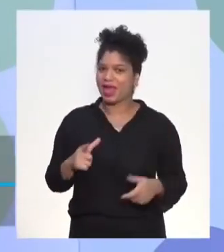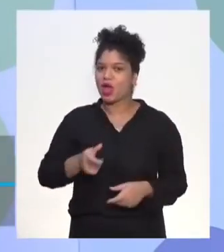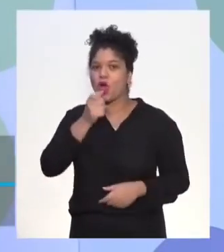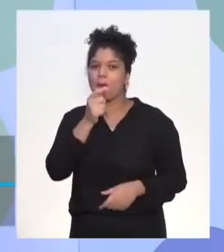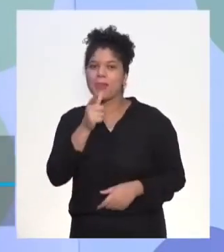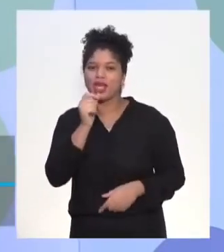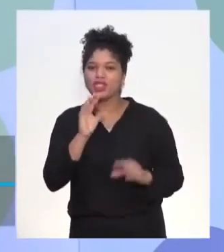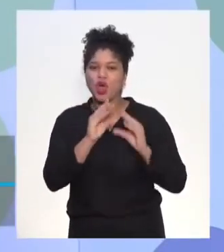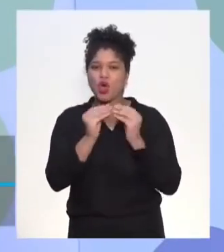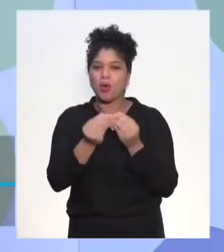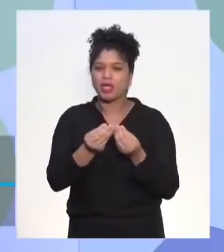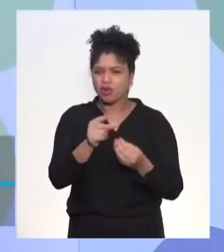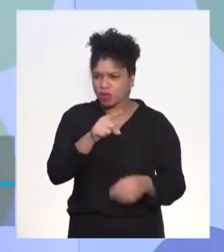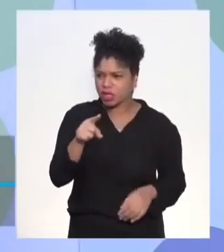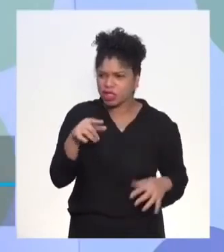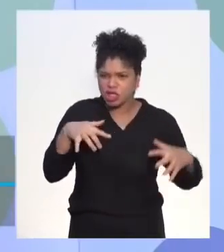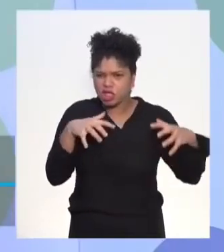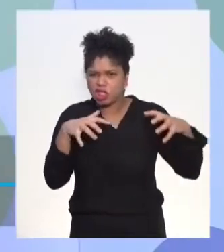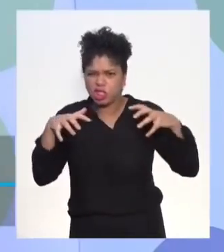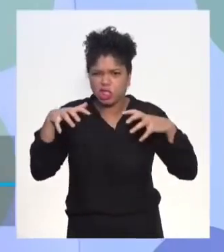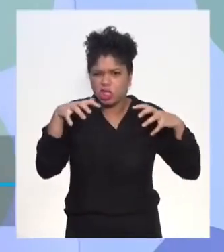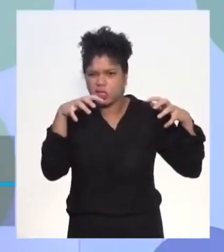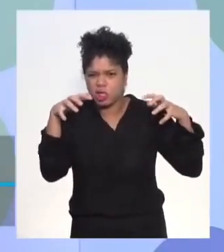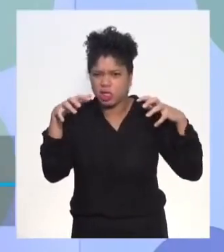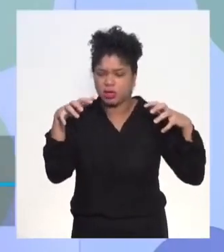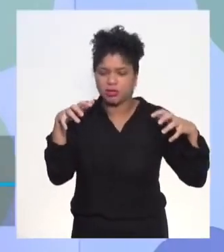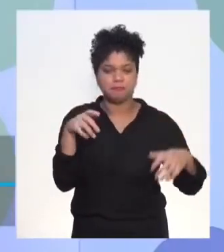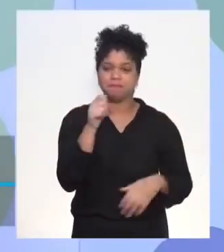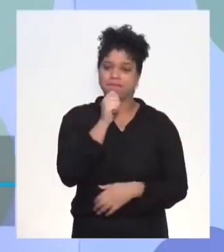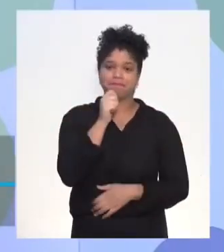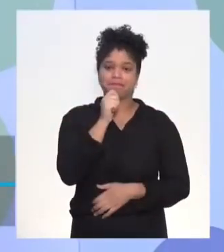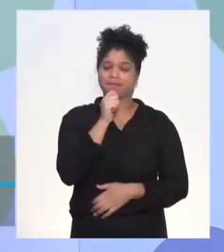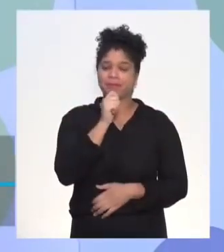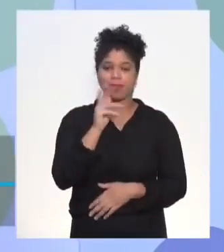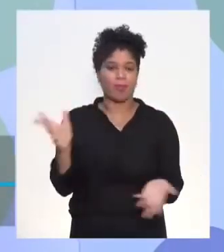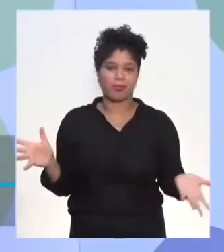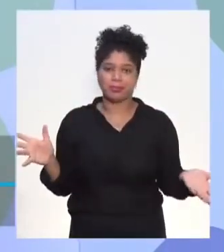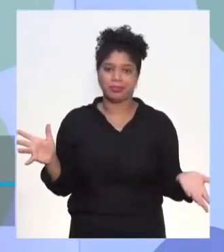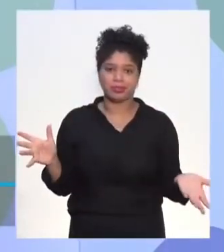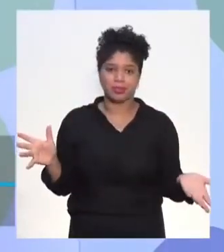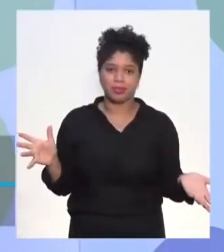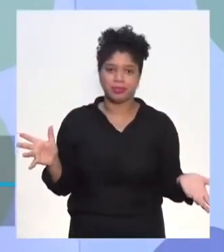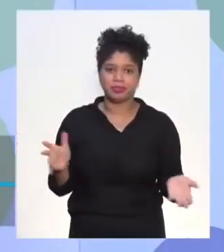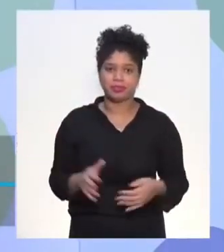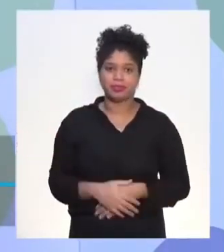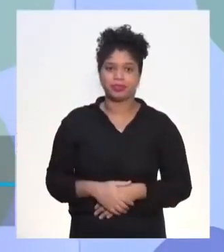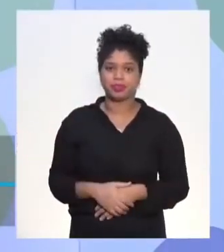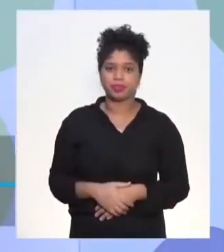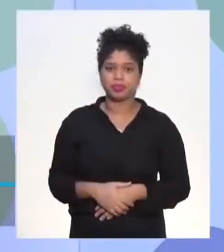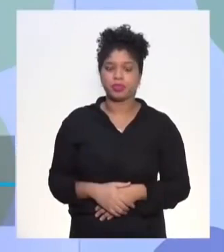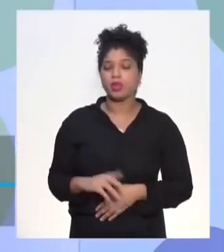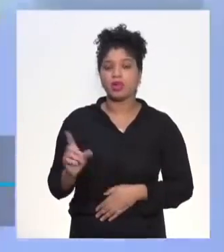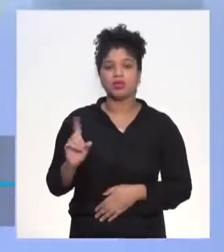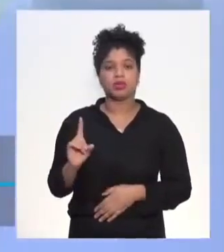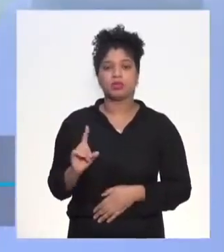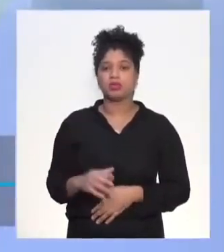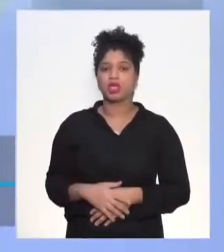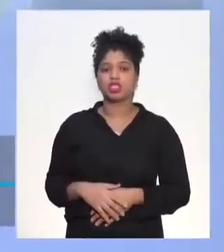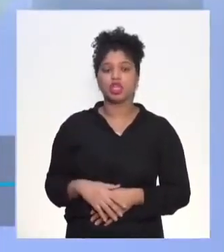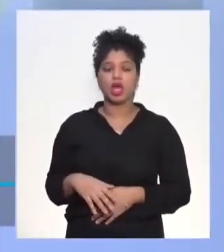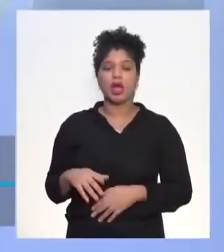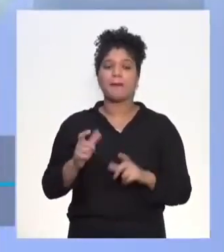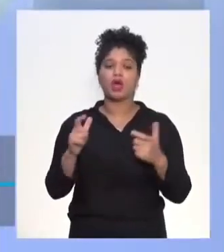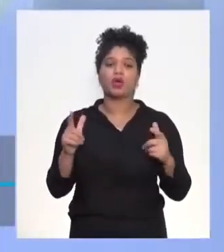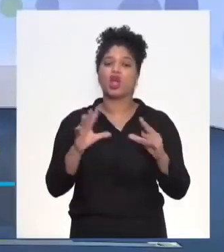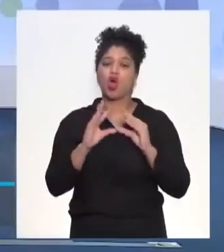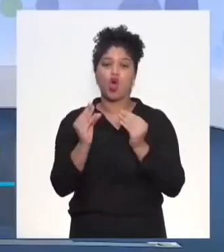ganhando. Alguém colocou terror? Não, aventura, Então. Comédia romântica. Olha só. Não, E romance, aventura,